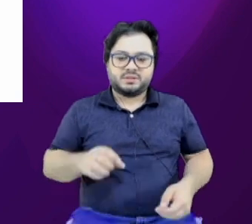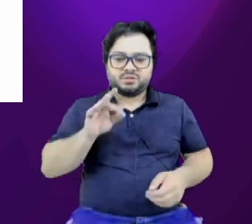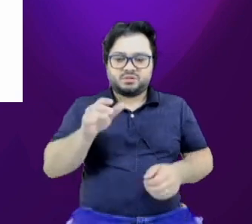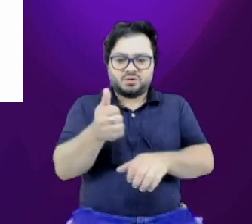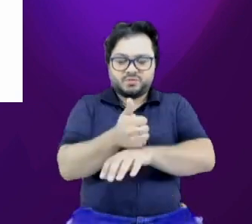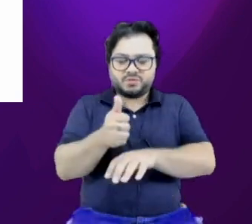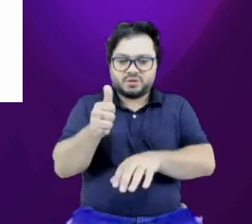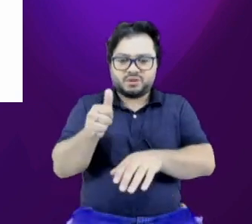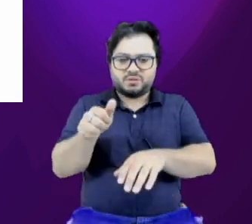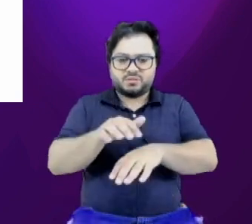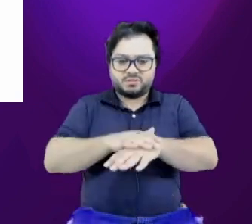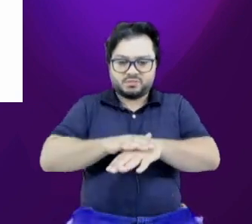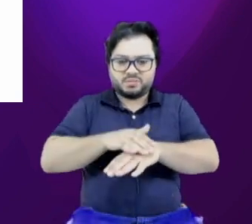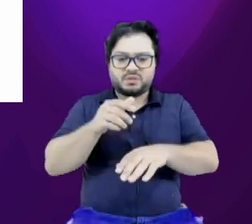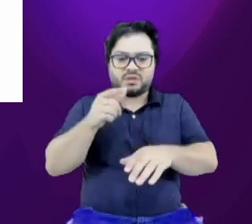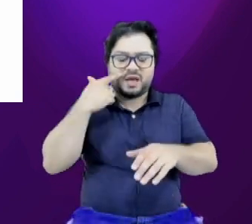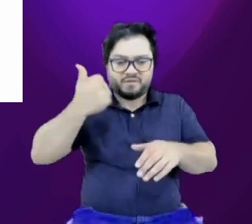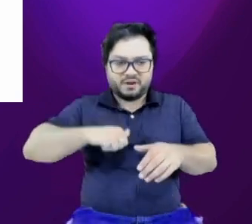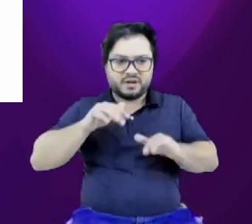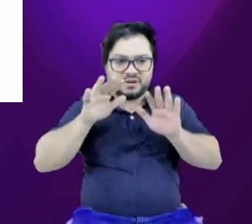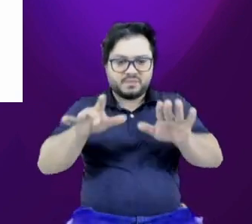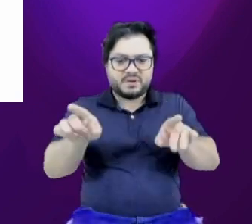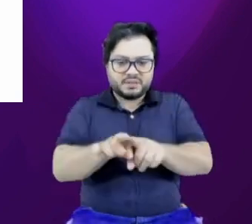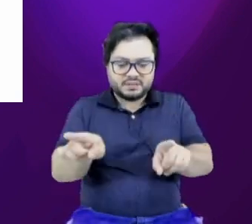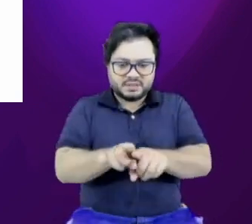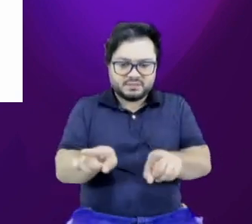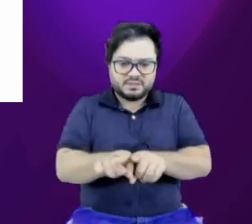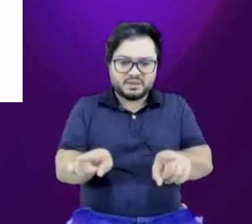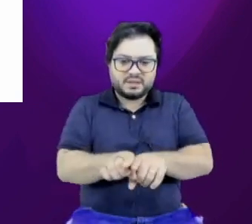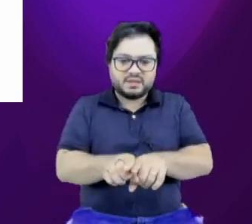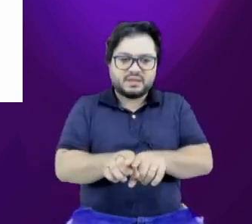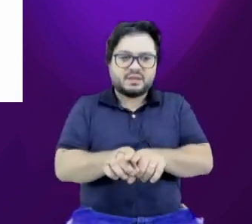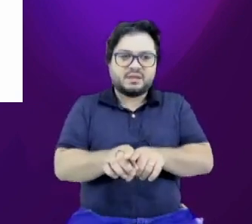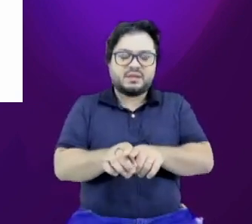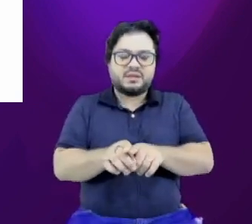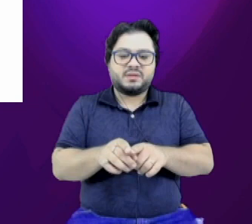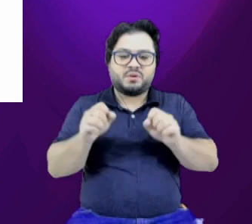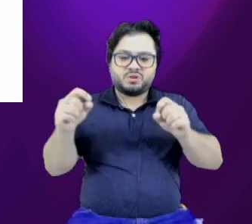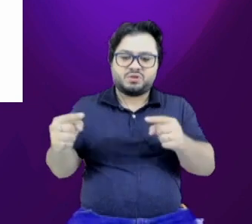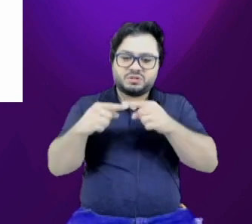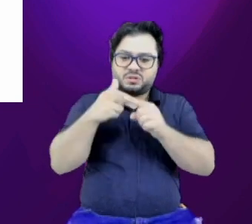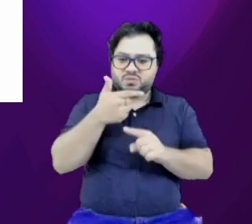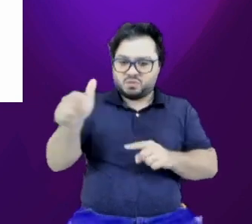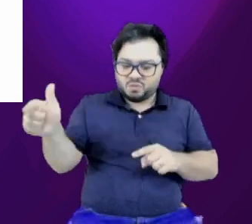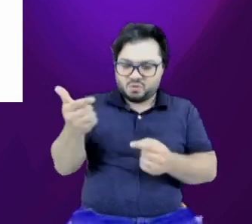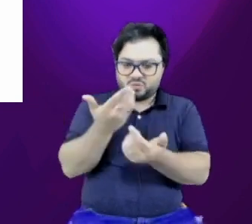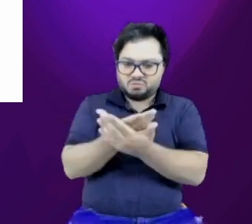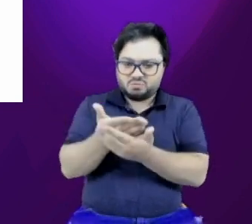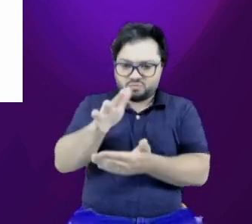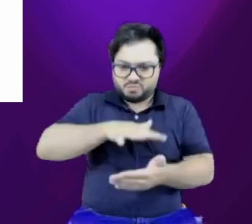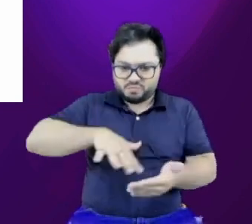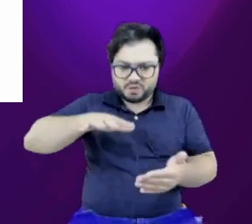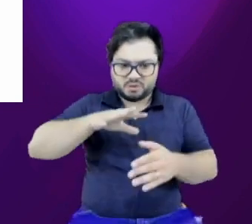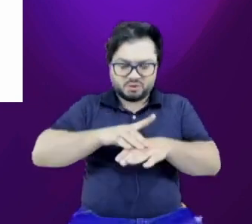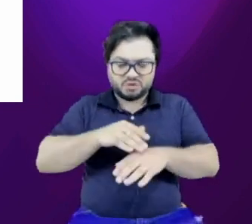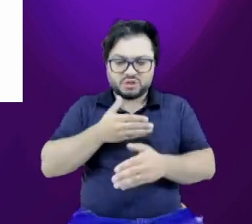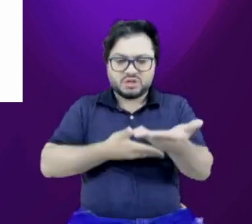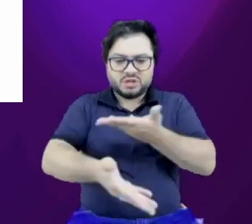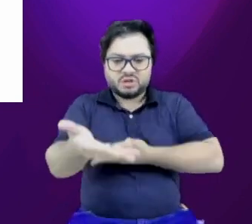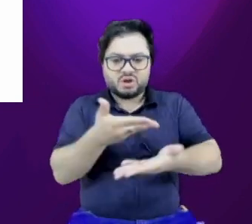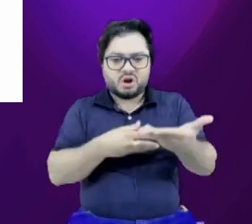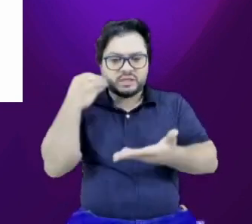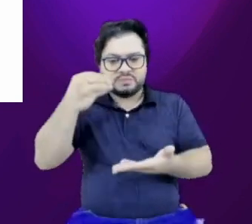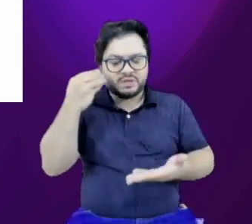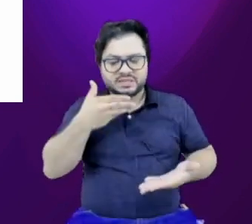está avaliando, mas ele pode fazer uma conexão com outro patologista, troca de experiência facilitadas